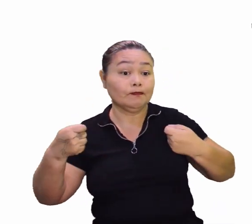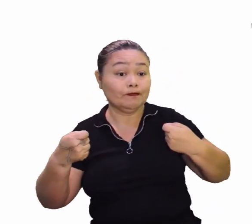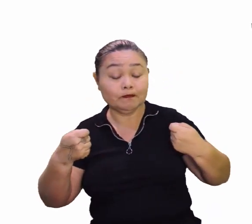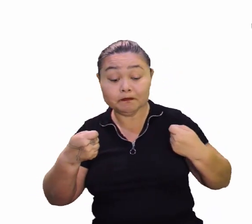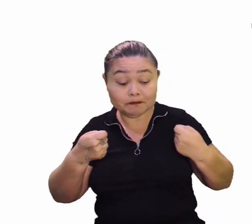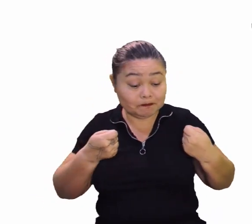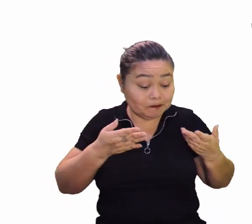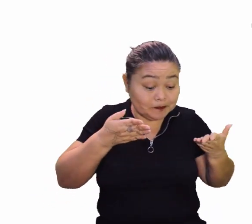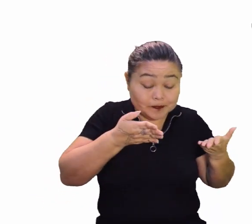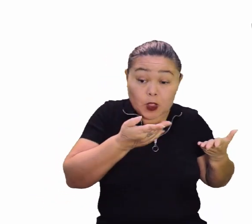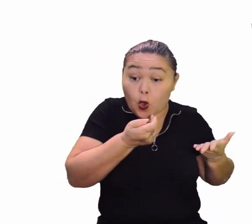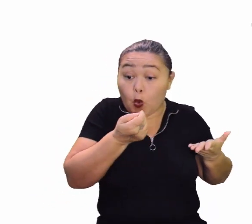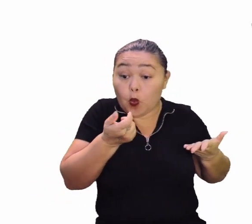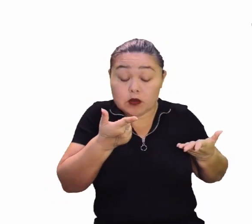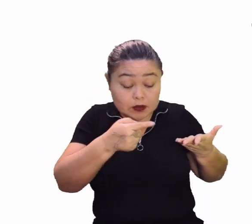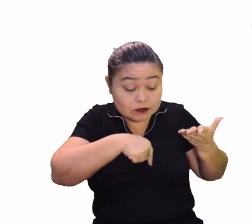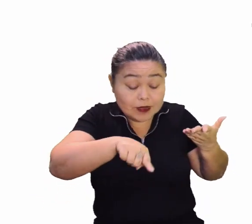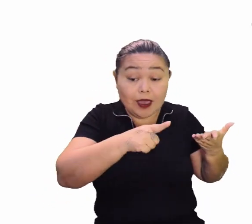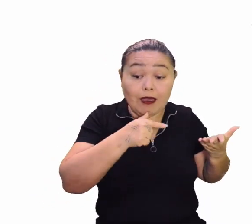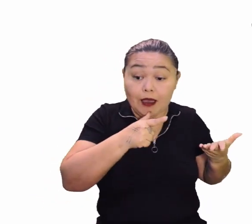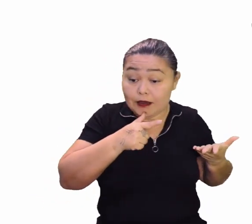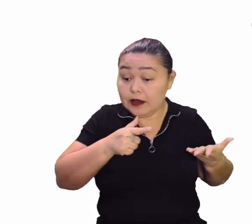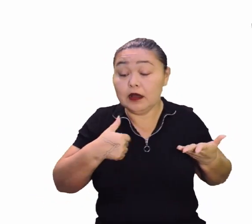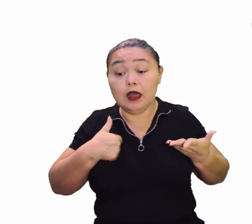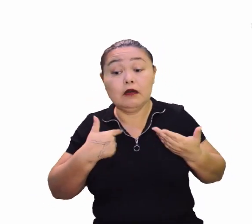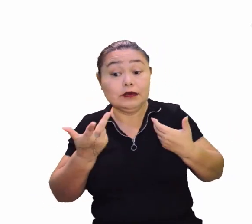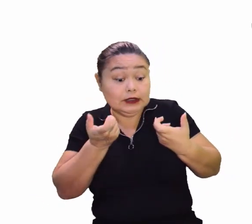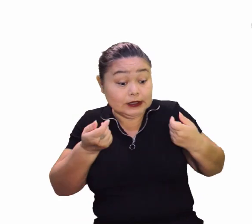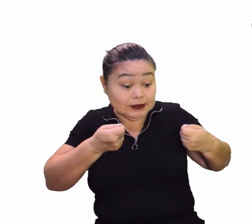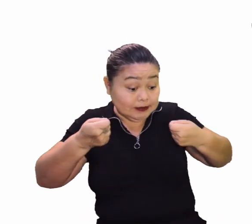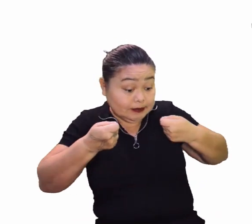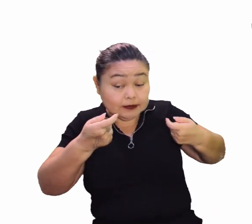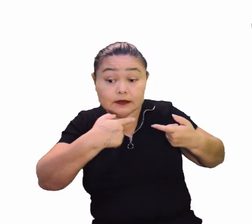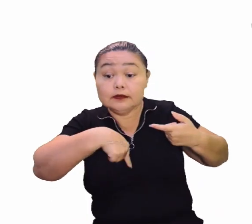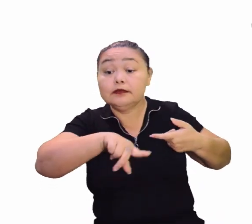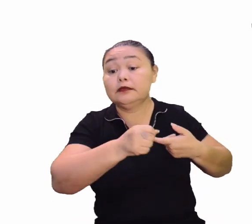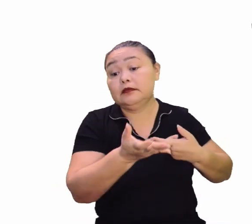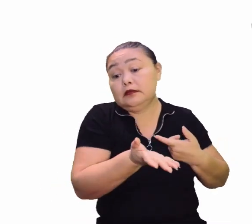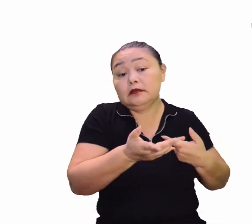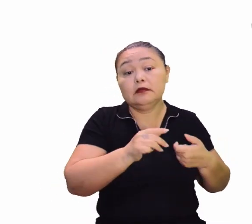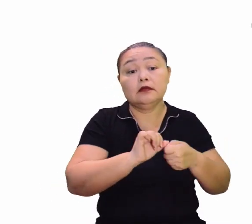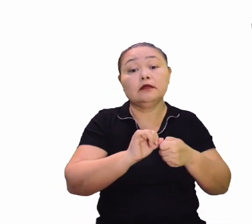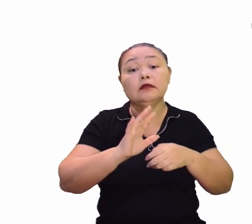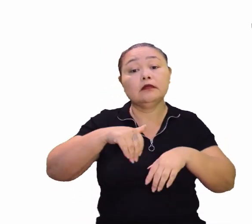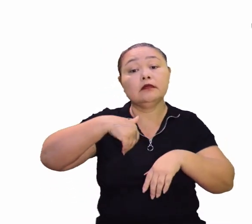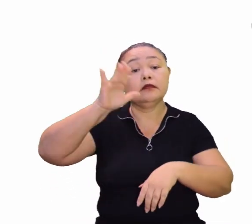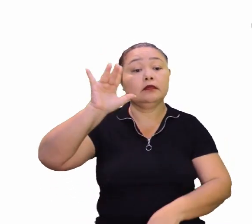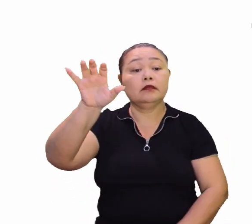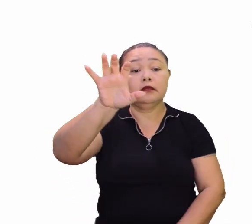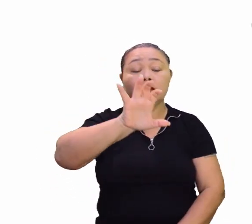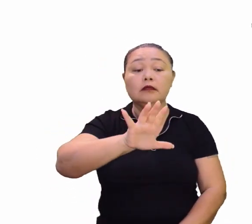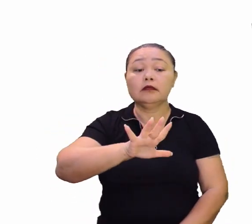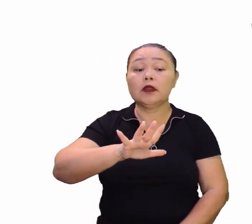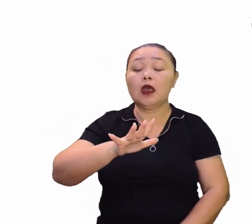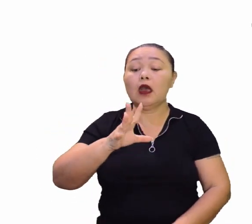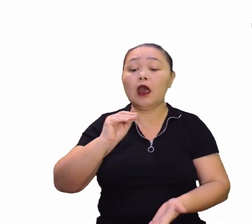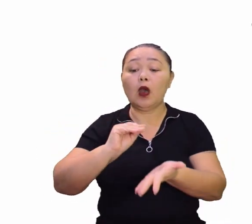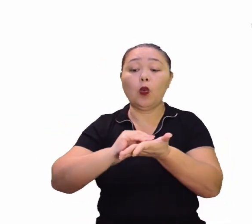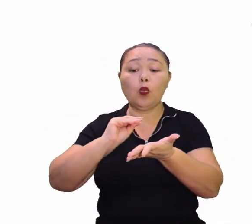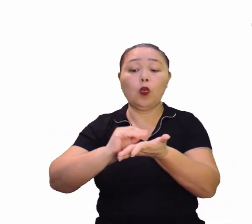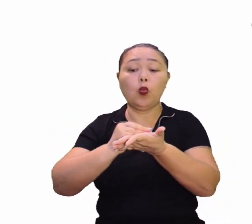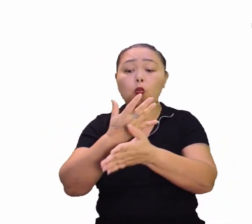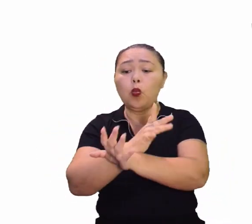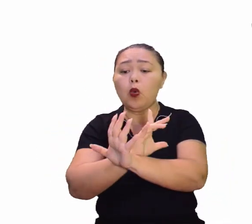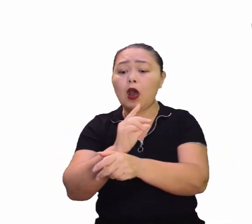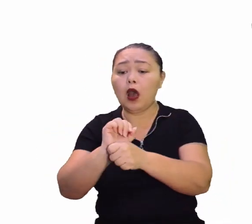disputam as poucas reservas hídricas disponíveis, sobretudo nas regiões áridas